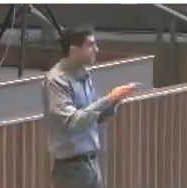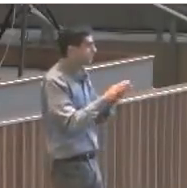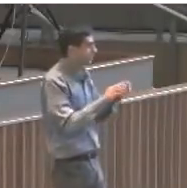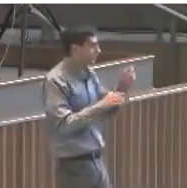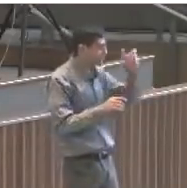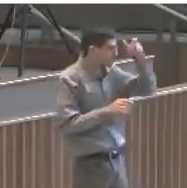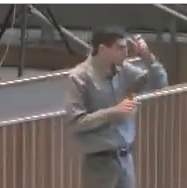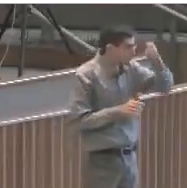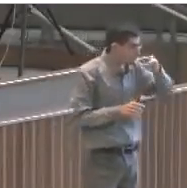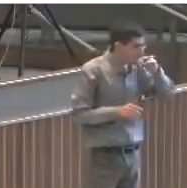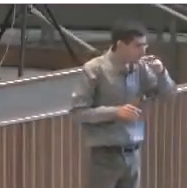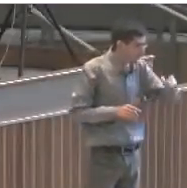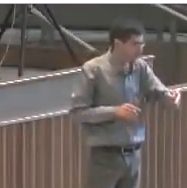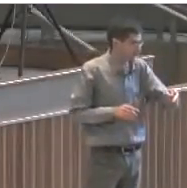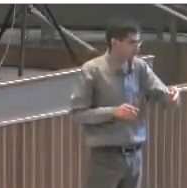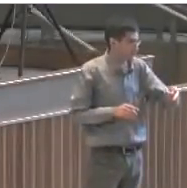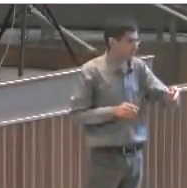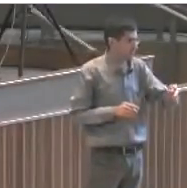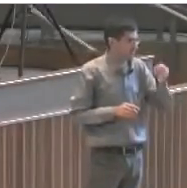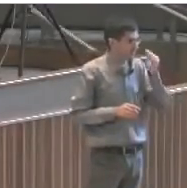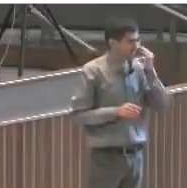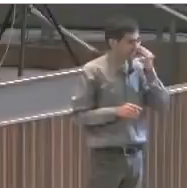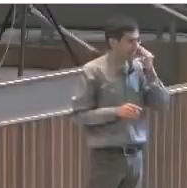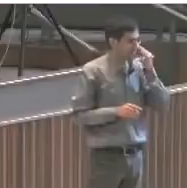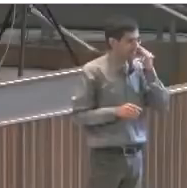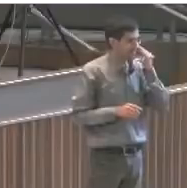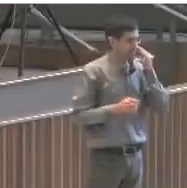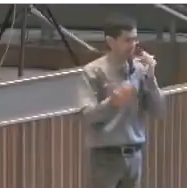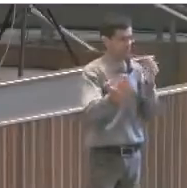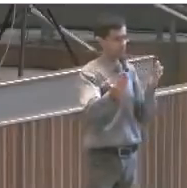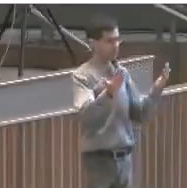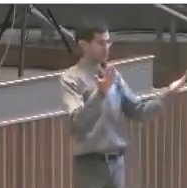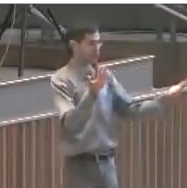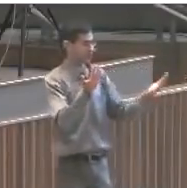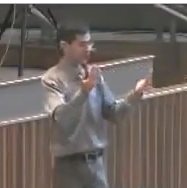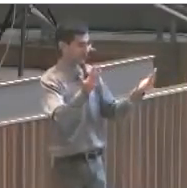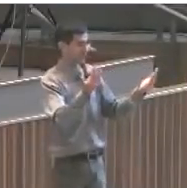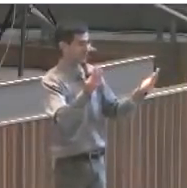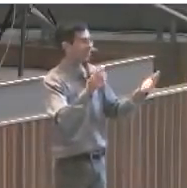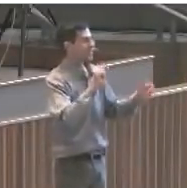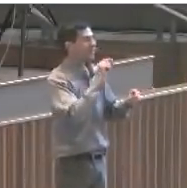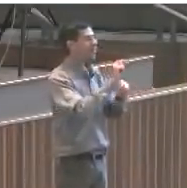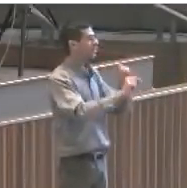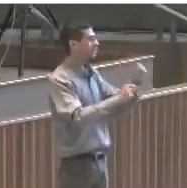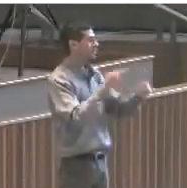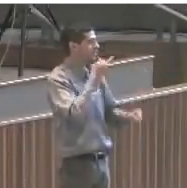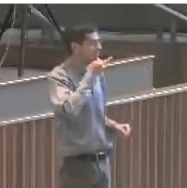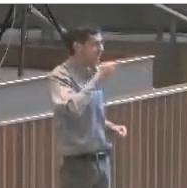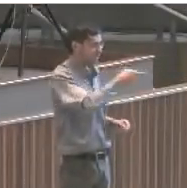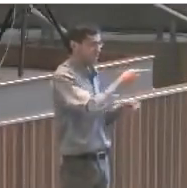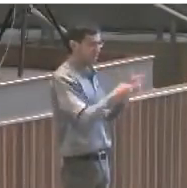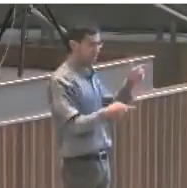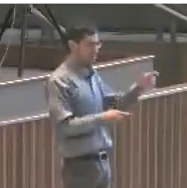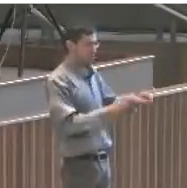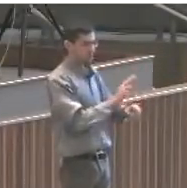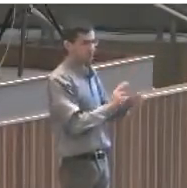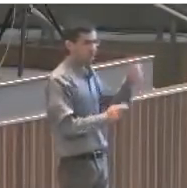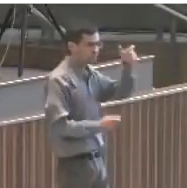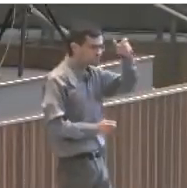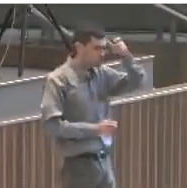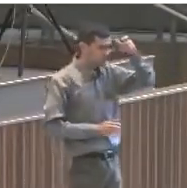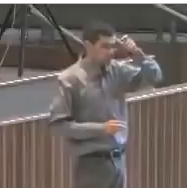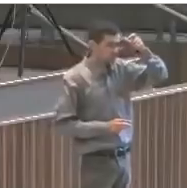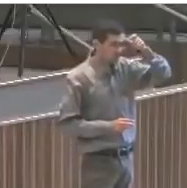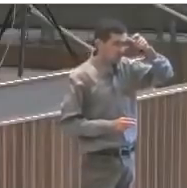em tirar o nome da serpente por falar logo diretamente quem estava falando através dela era o ponto de